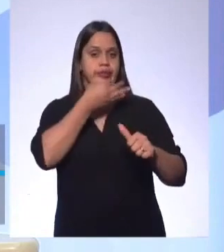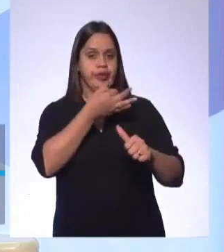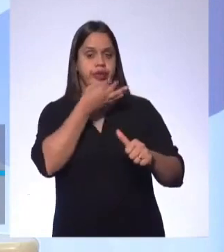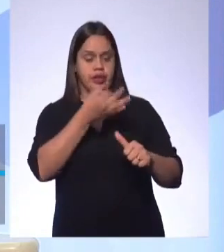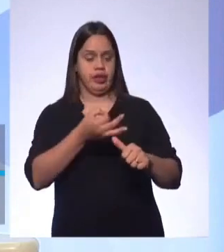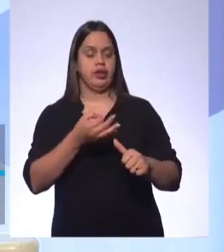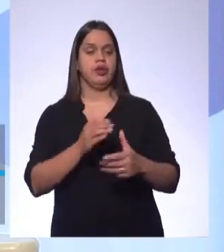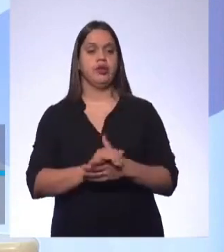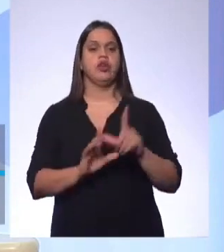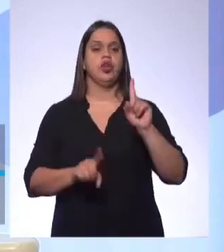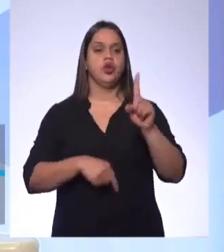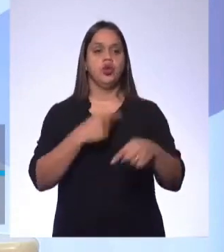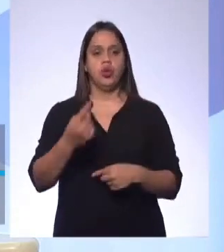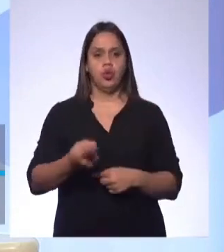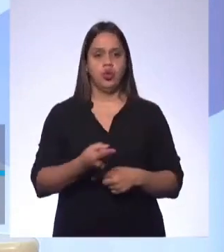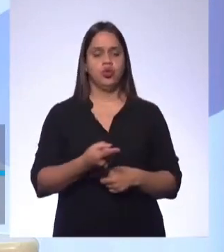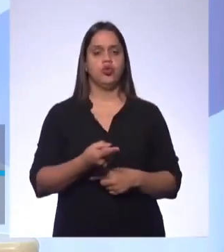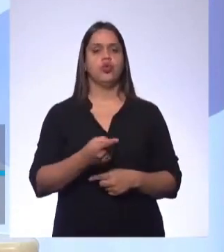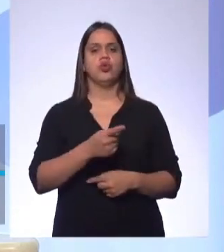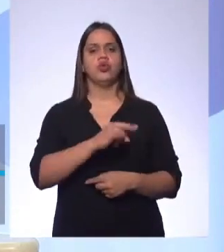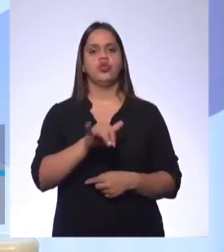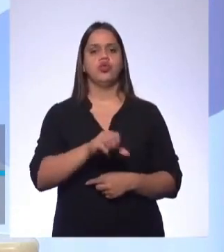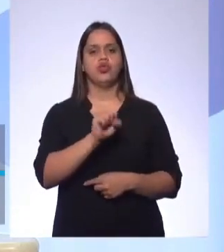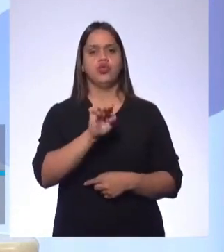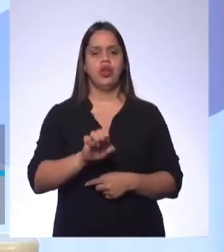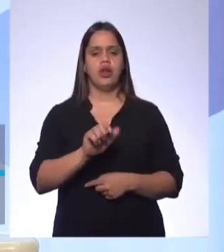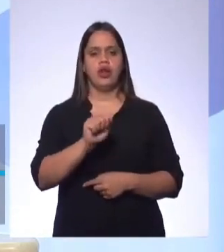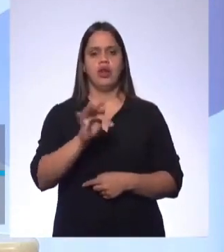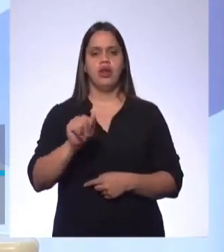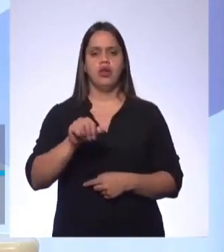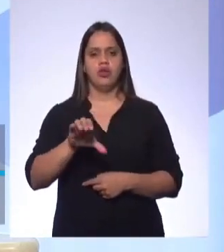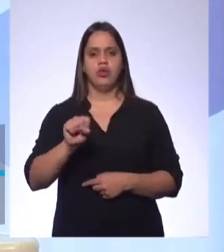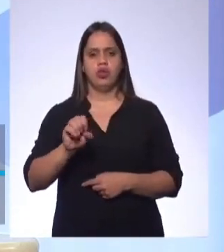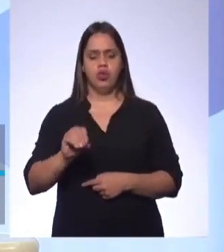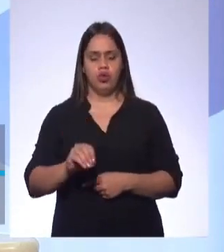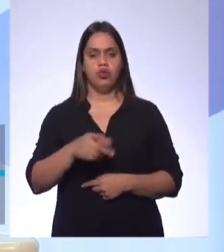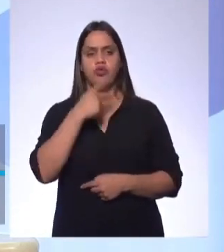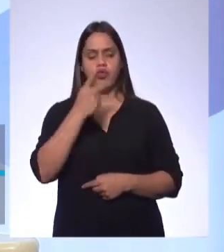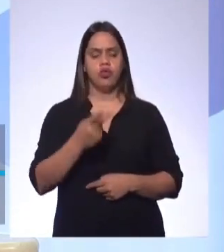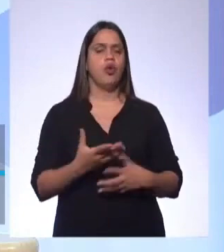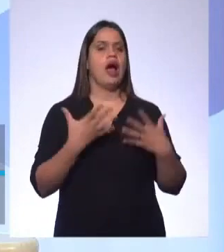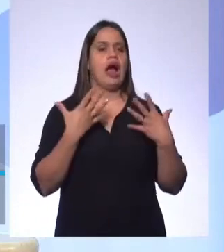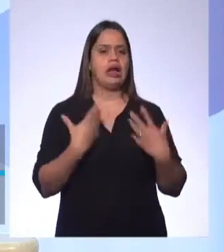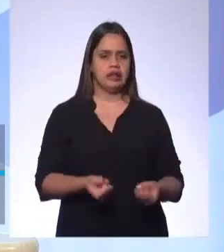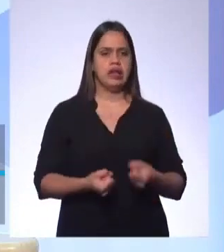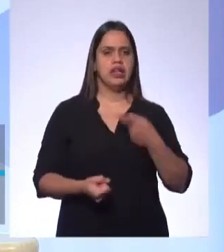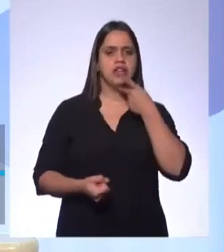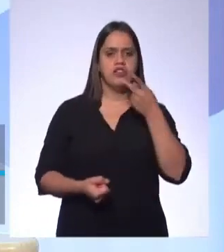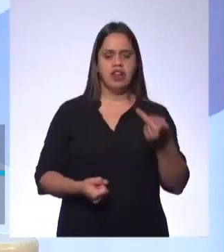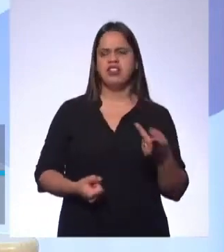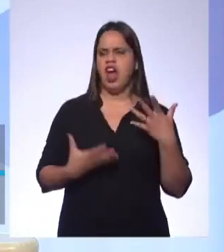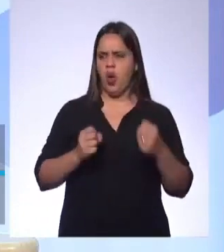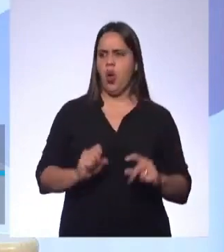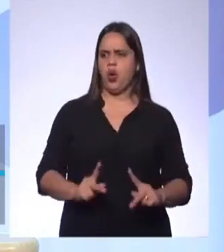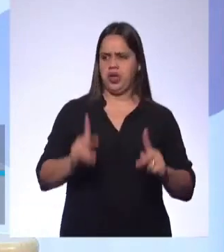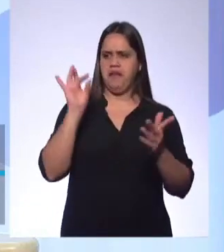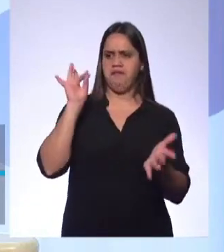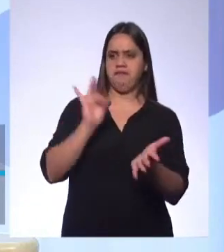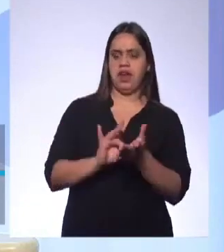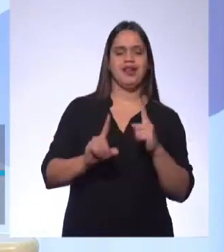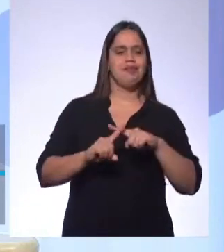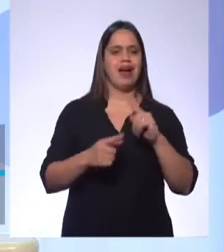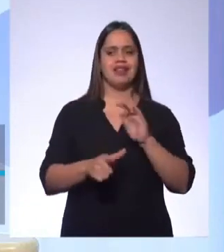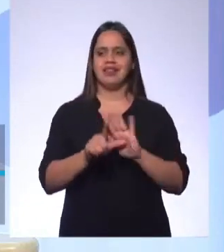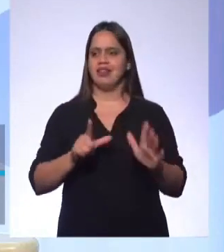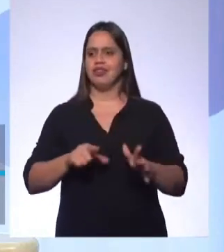outro professor José, mas esse é José Afonso, falou que o senso comum aceita e legitima a realidade sem questionamento, né? E que o